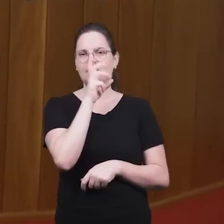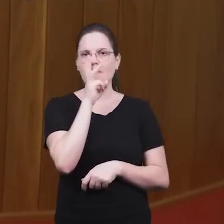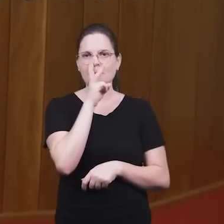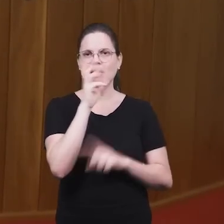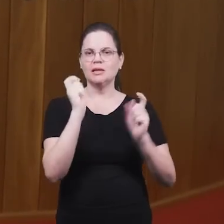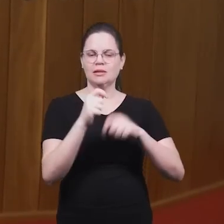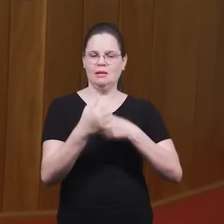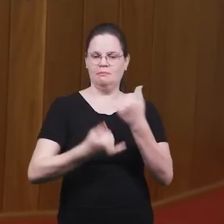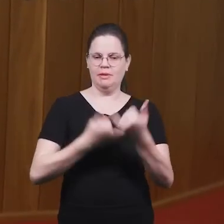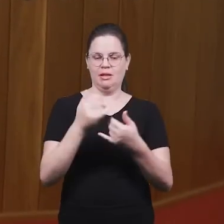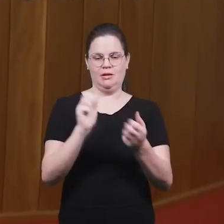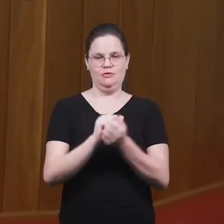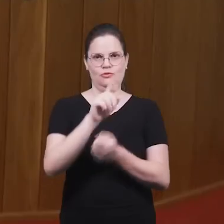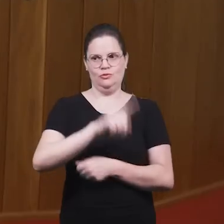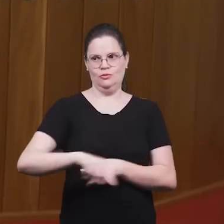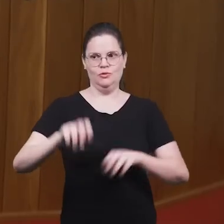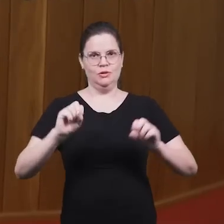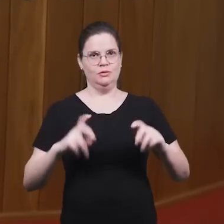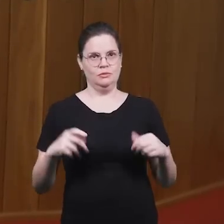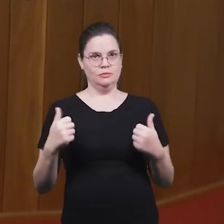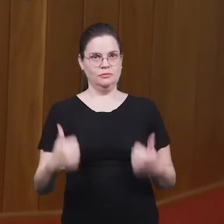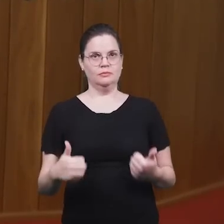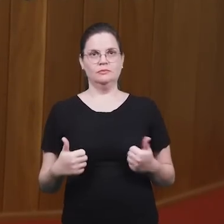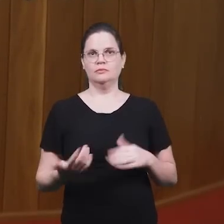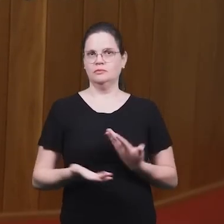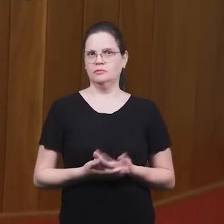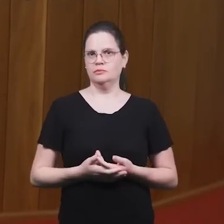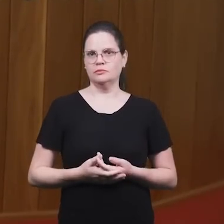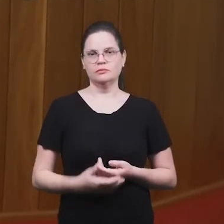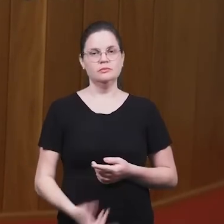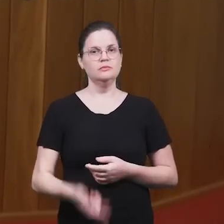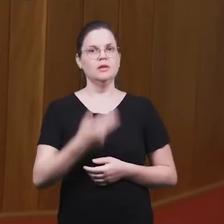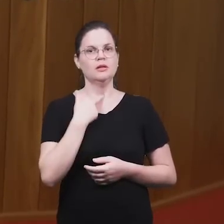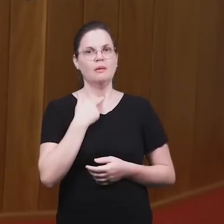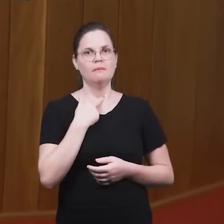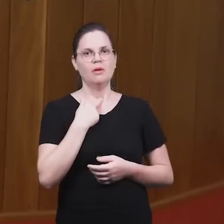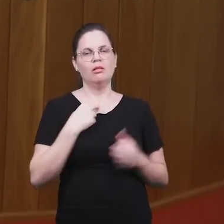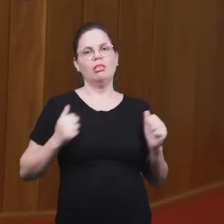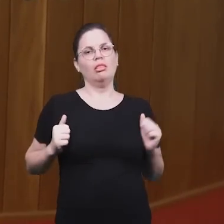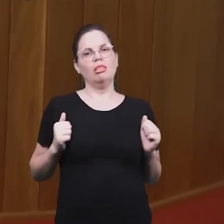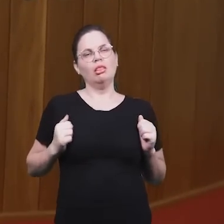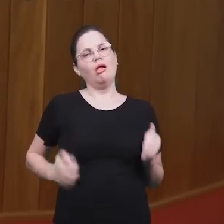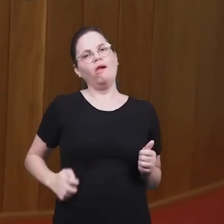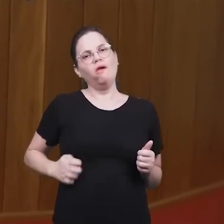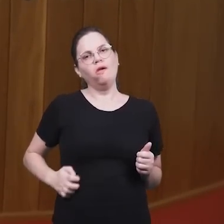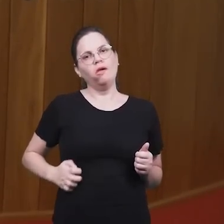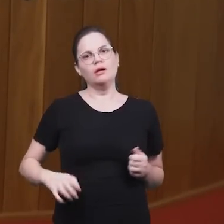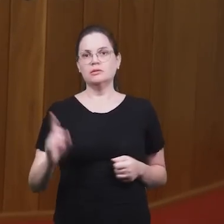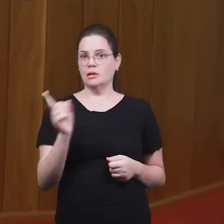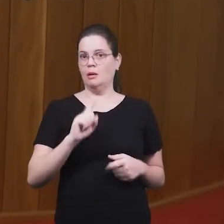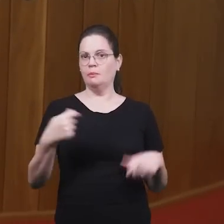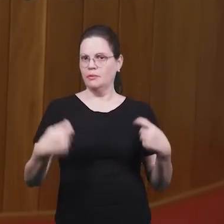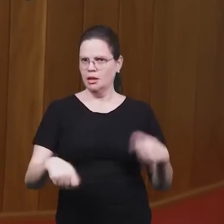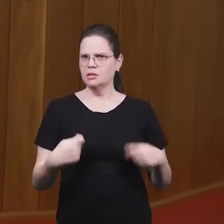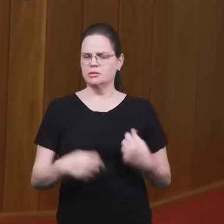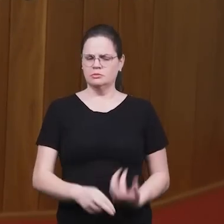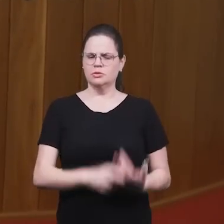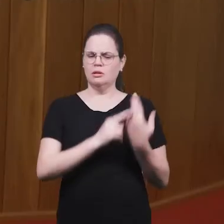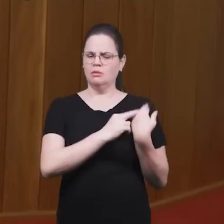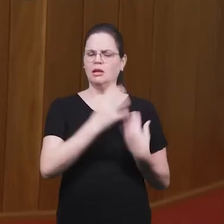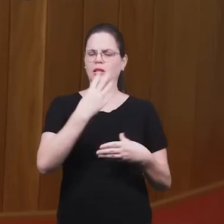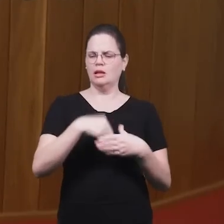com vocês, tá certo? Então, ninguém sem uma tarefa. Se tem alguém aqui que está sem